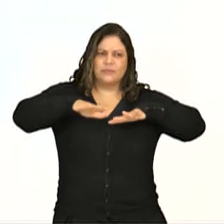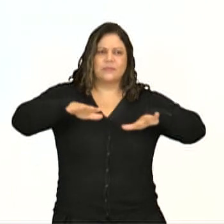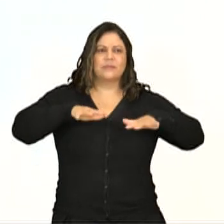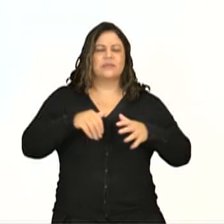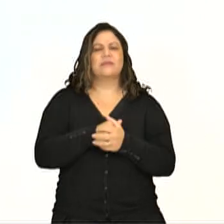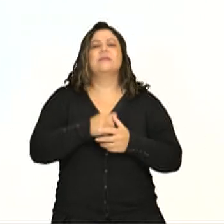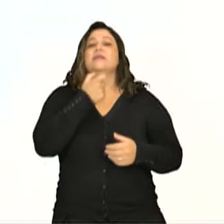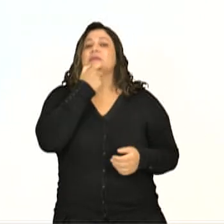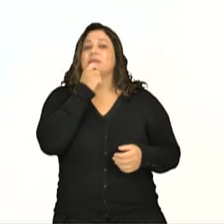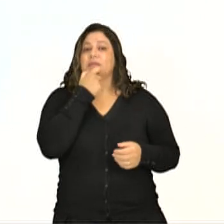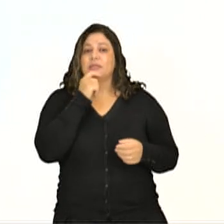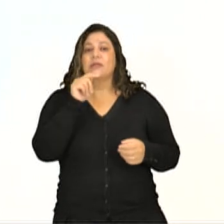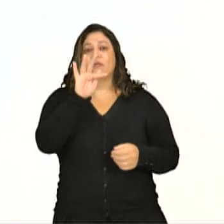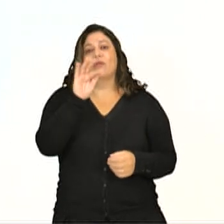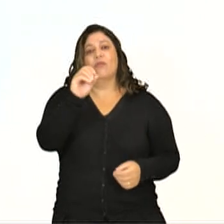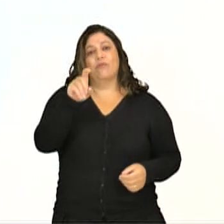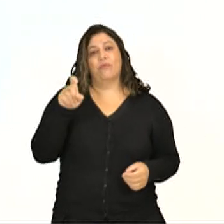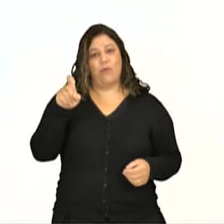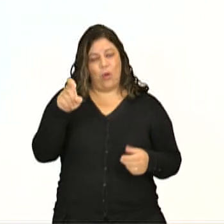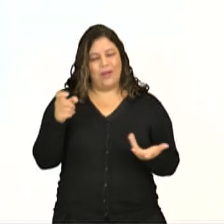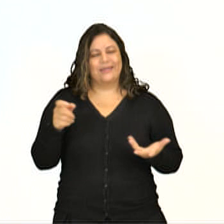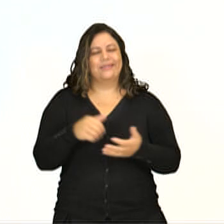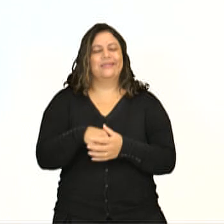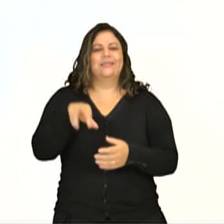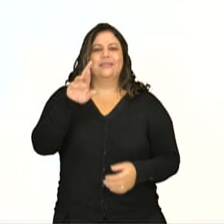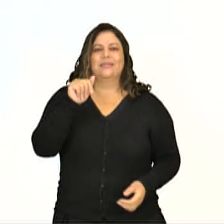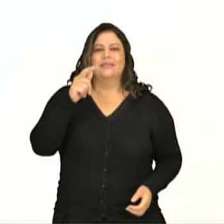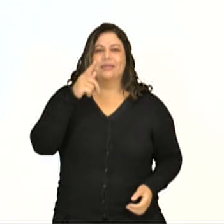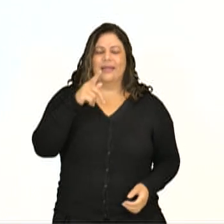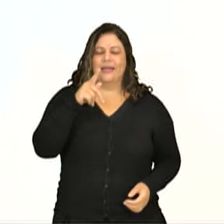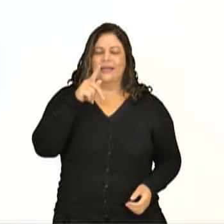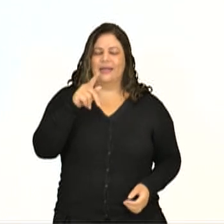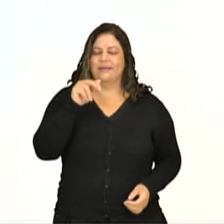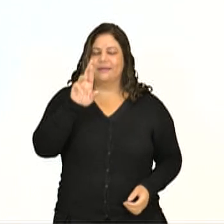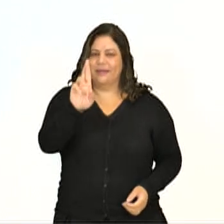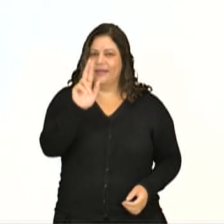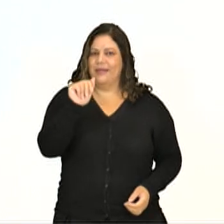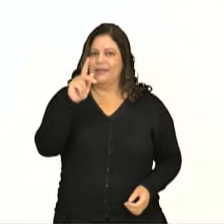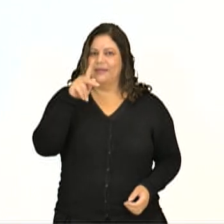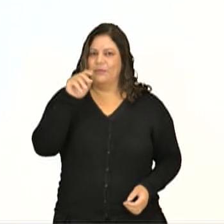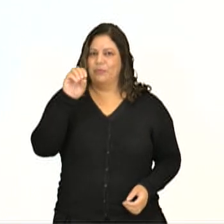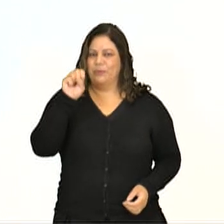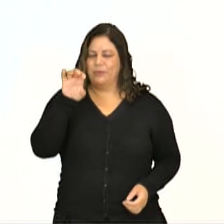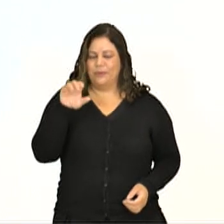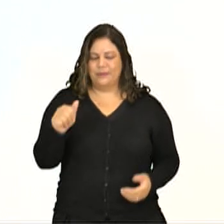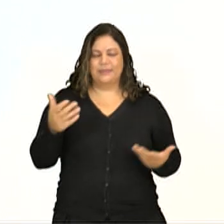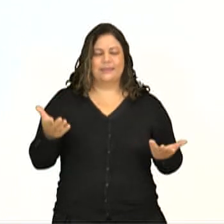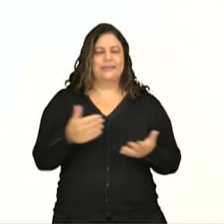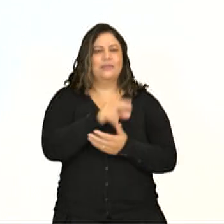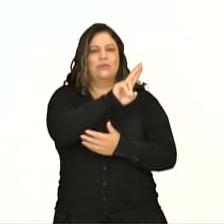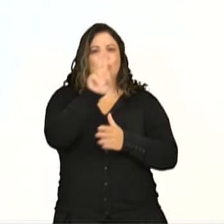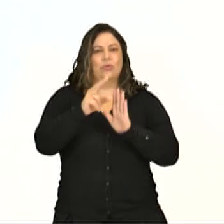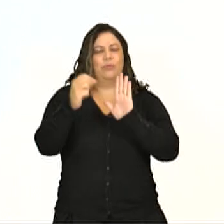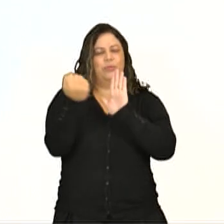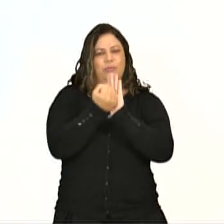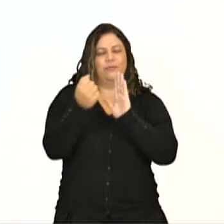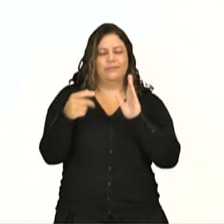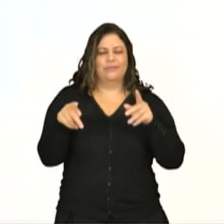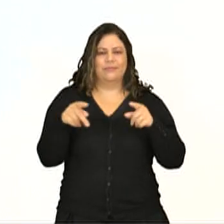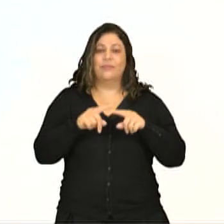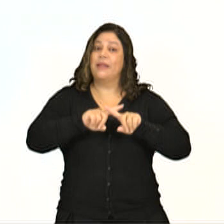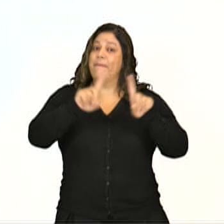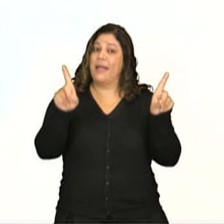Em inglês, fox quer dizer raposa e teria ficado o nome Foxtrot. Porém, não é essa a versão que é